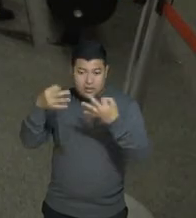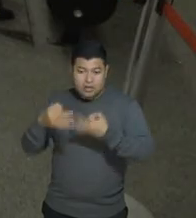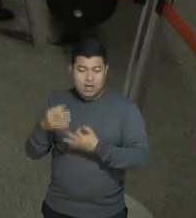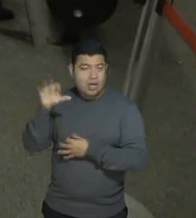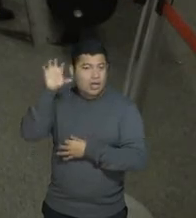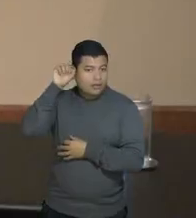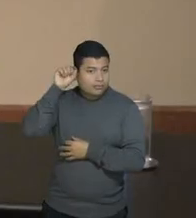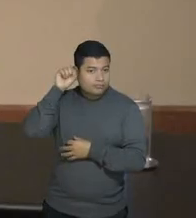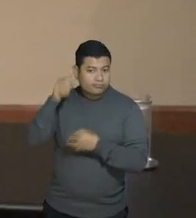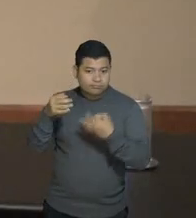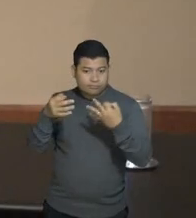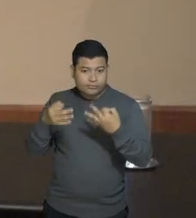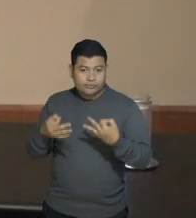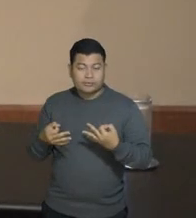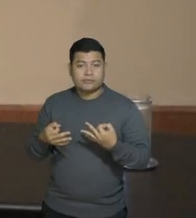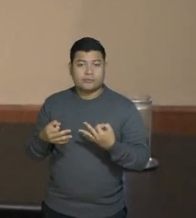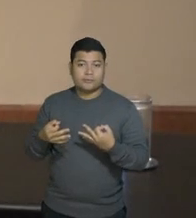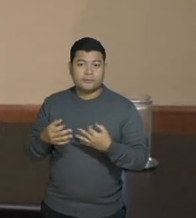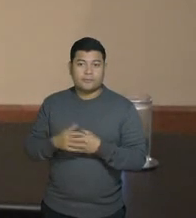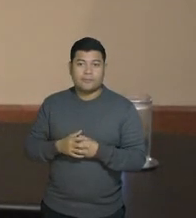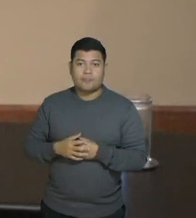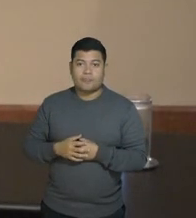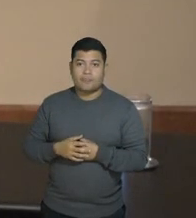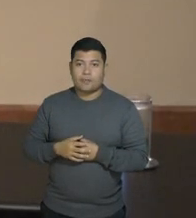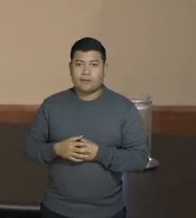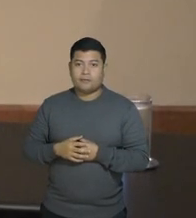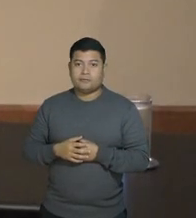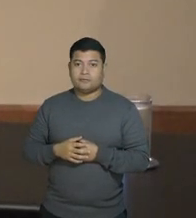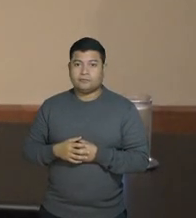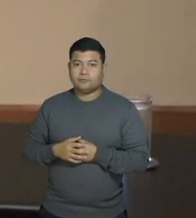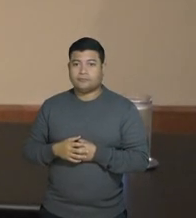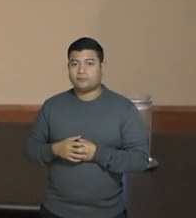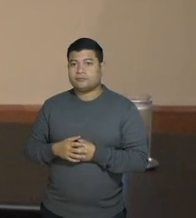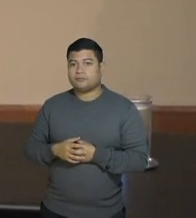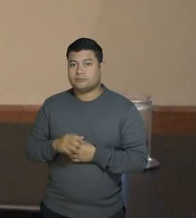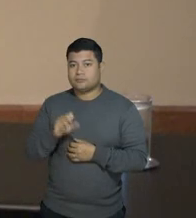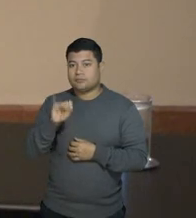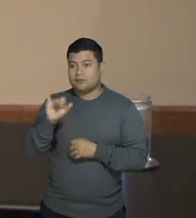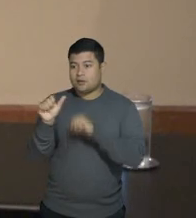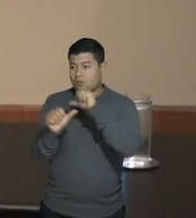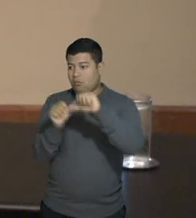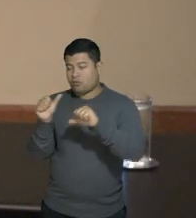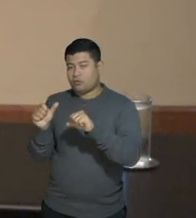vá, chu. Invertam essas sílabas, façam a inversão.